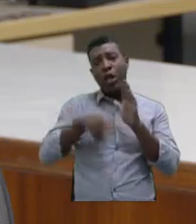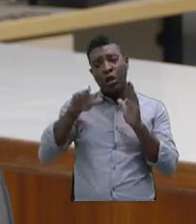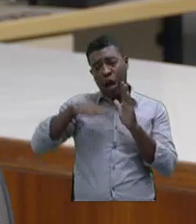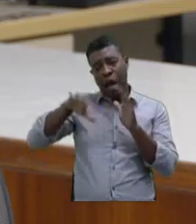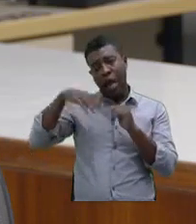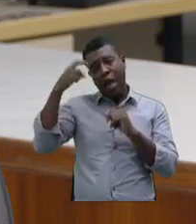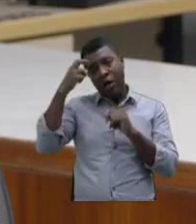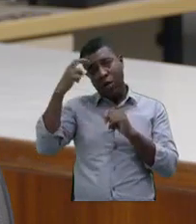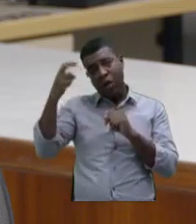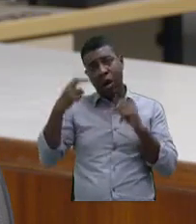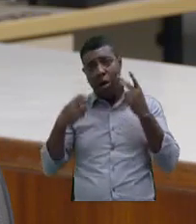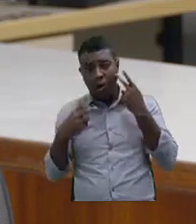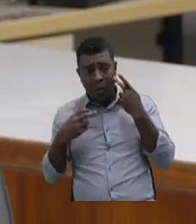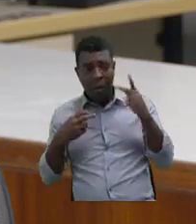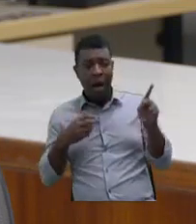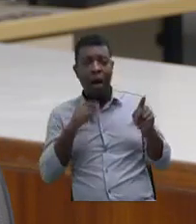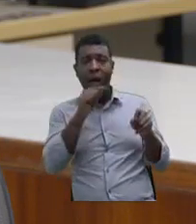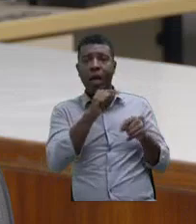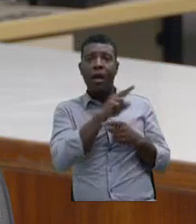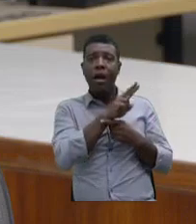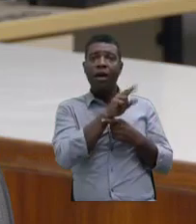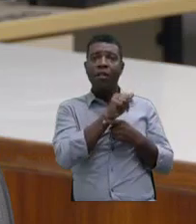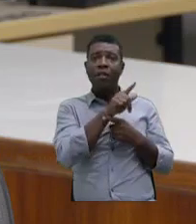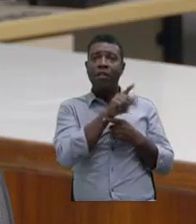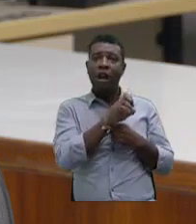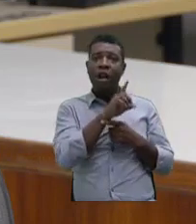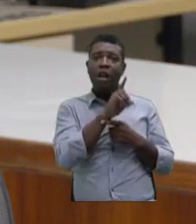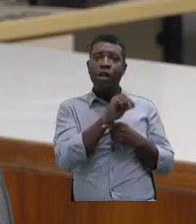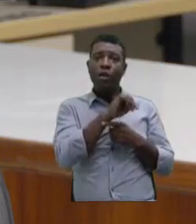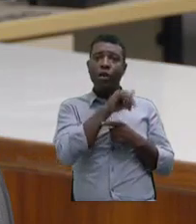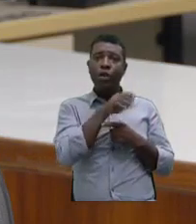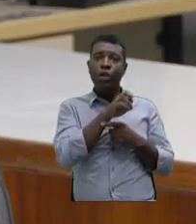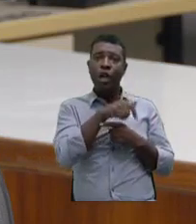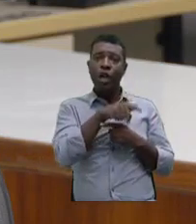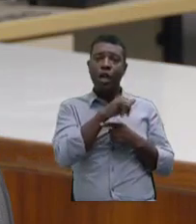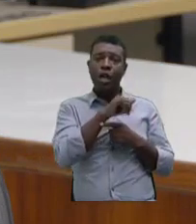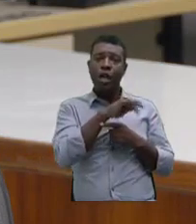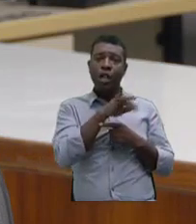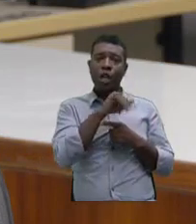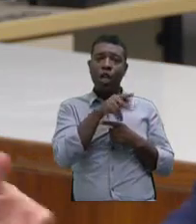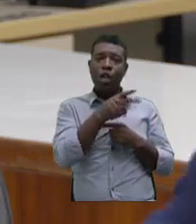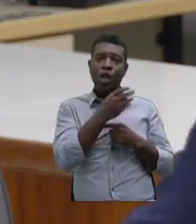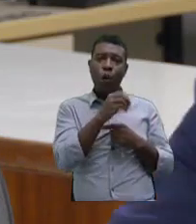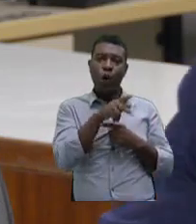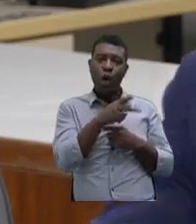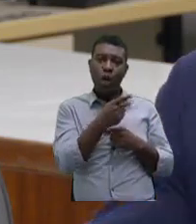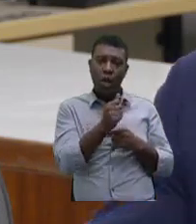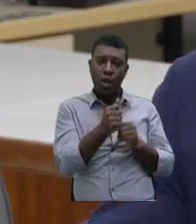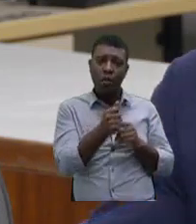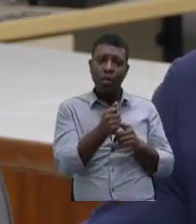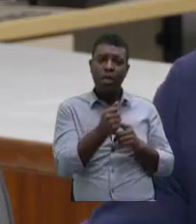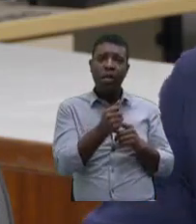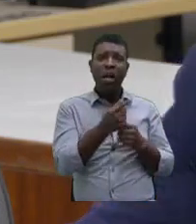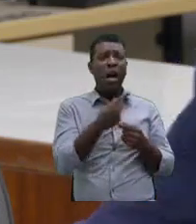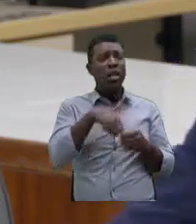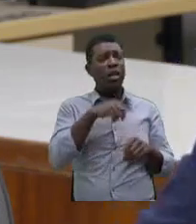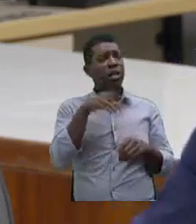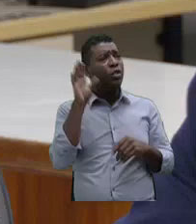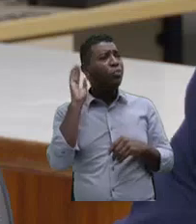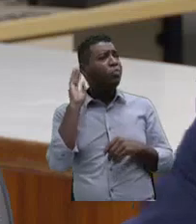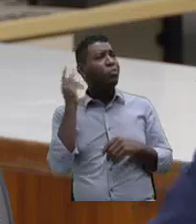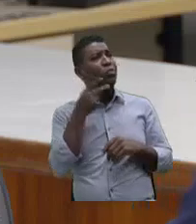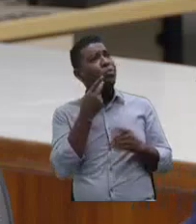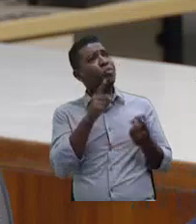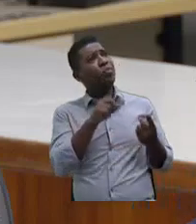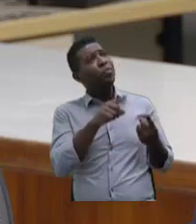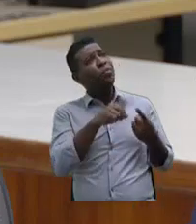cultural para o Vale do Jequitinhonha. Quando a gente ouve falar aqui, foram horas de